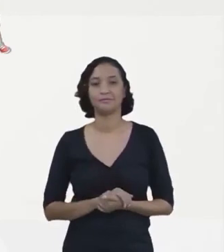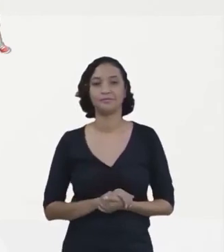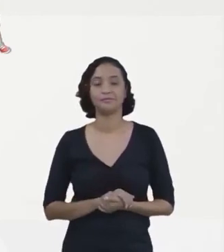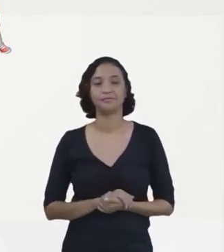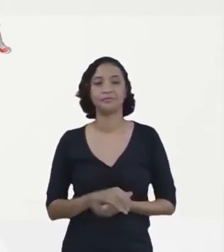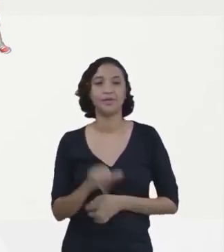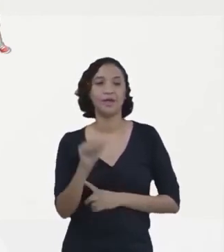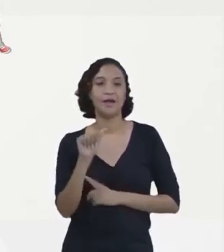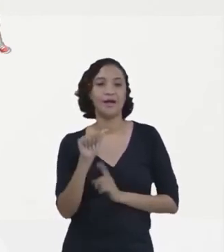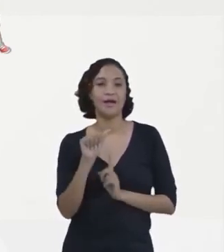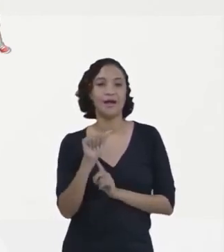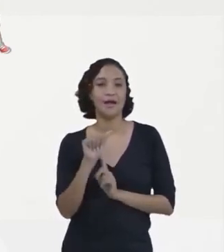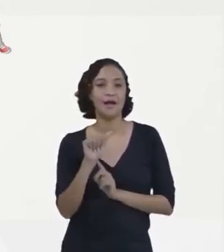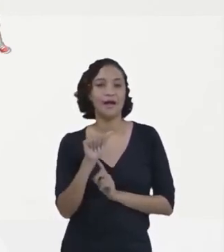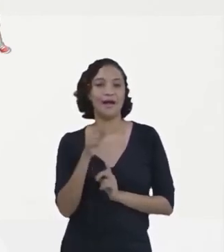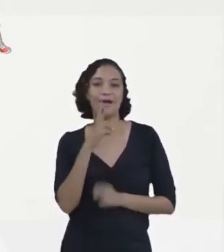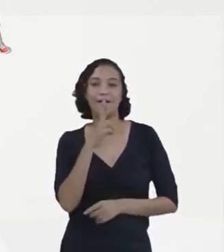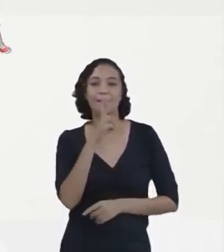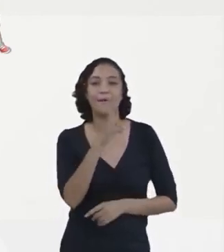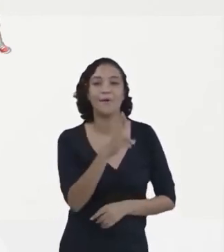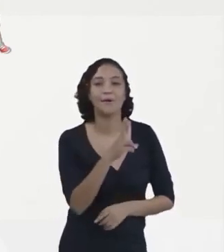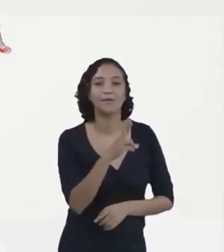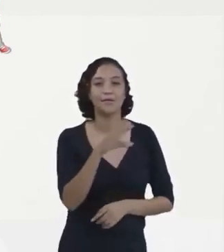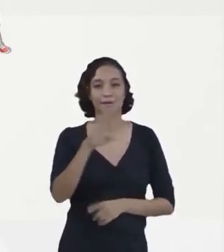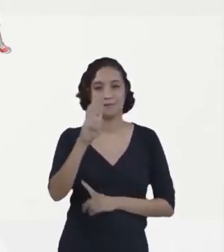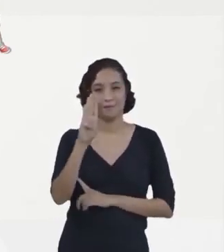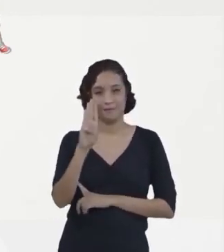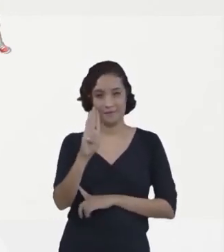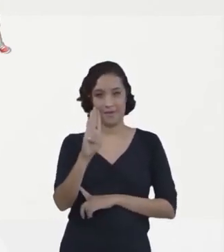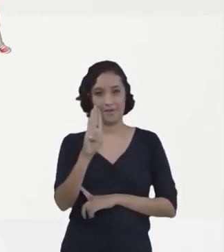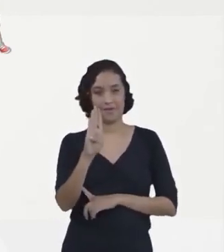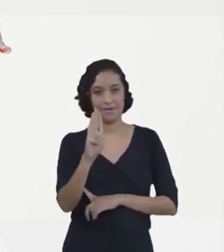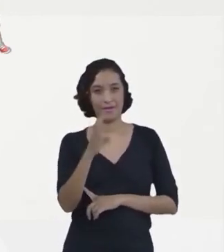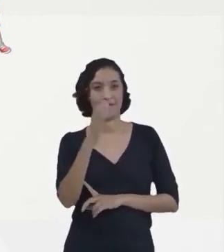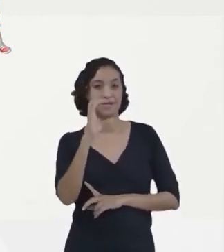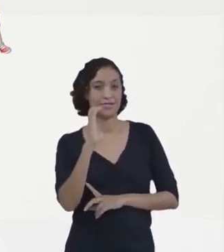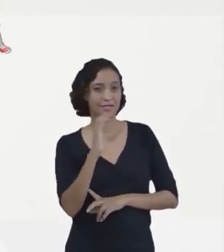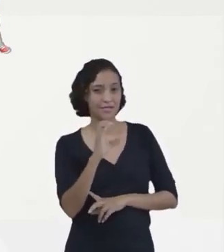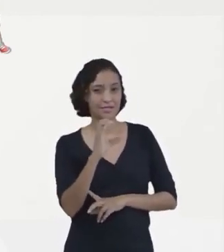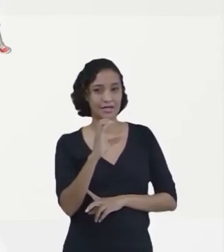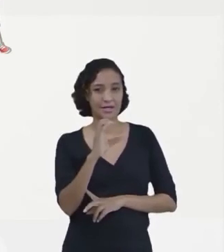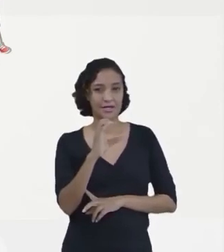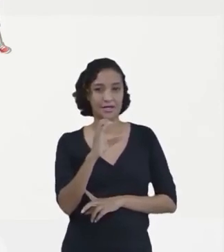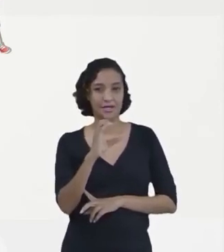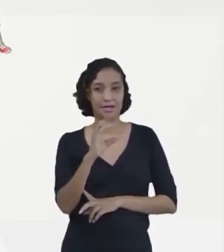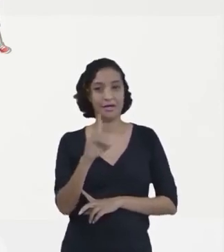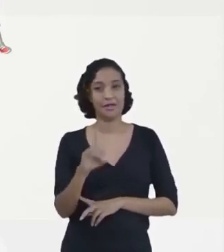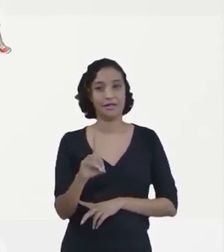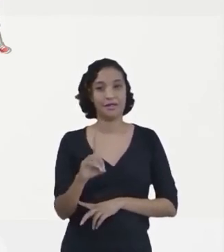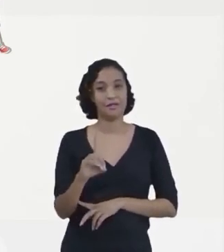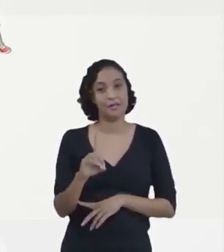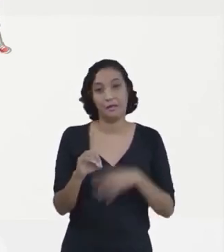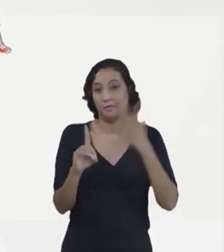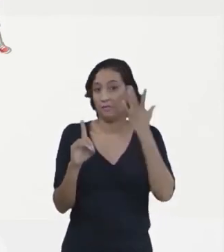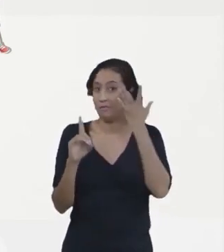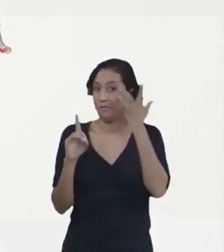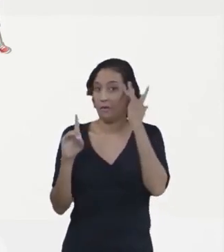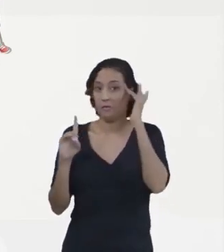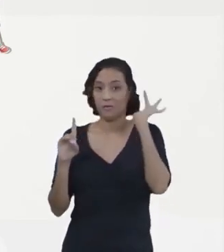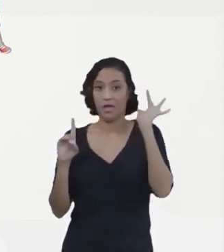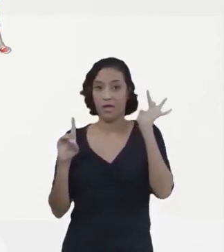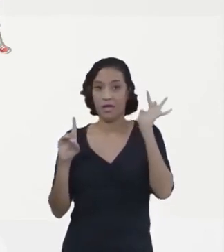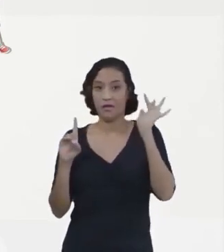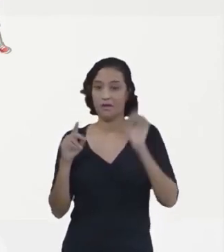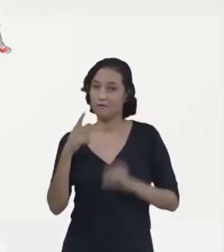Letra A, Rodrigo. Letra B, Mariana. Letra C, Luiz. Letra D, eu não sei qual a sua altura,